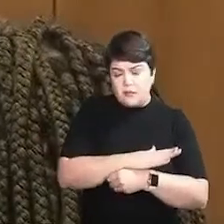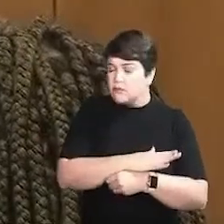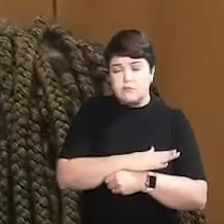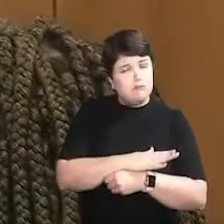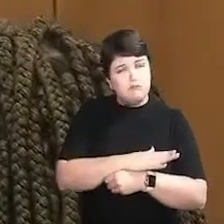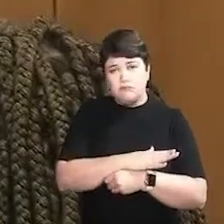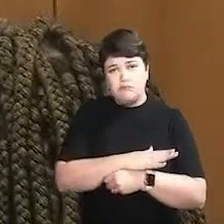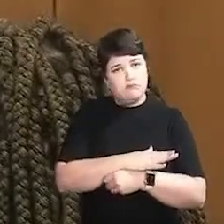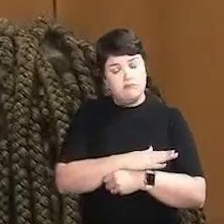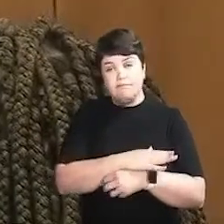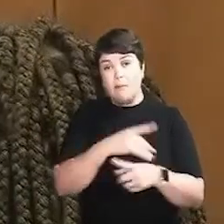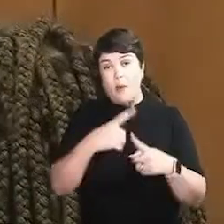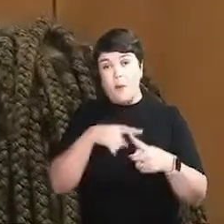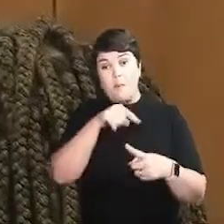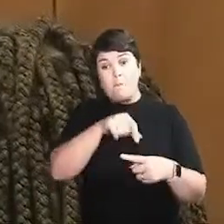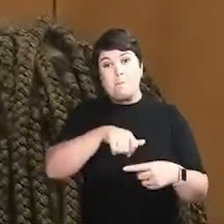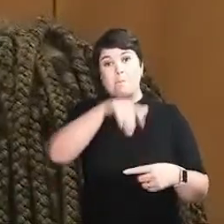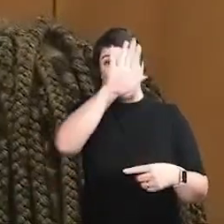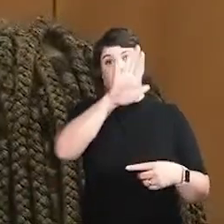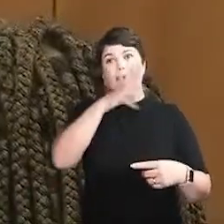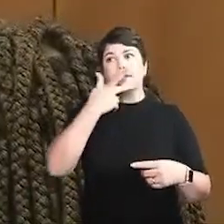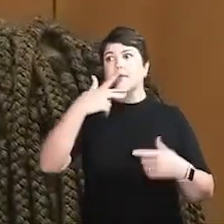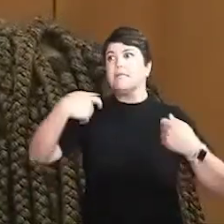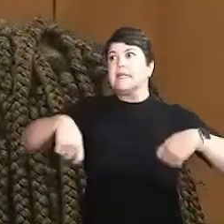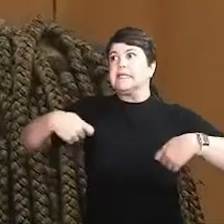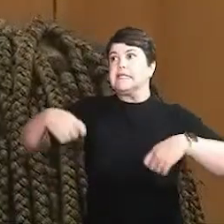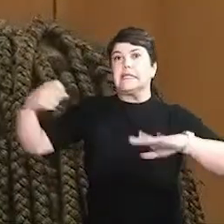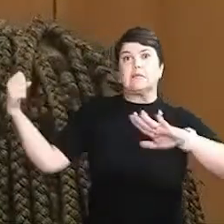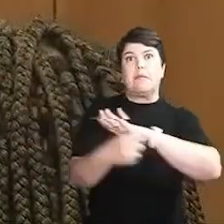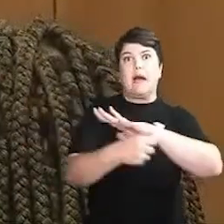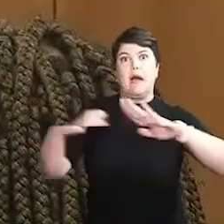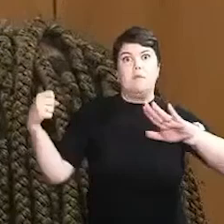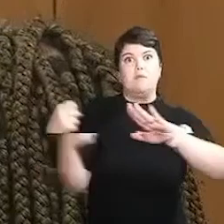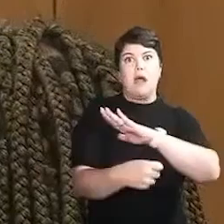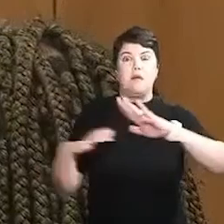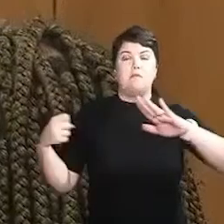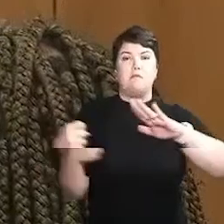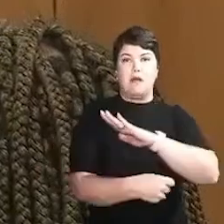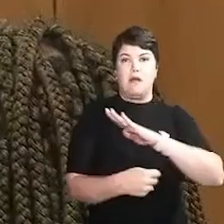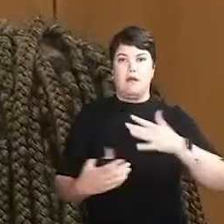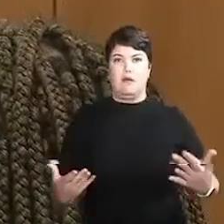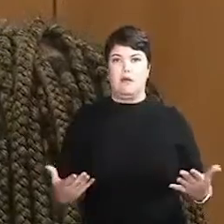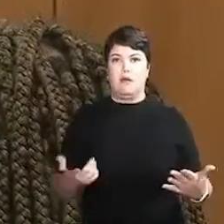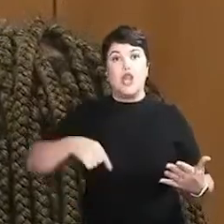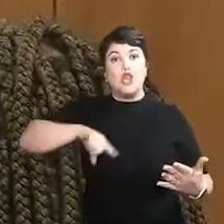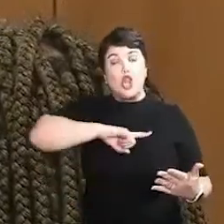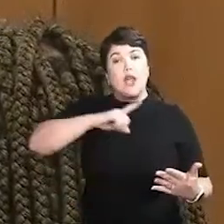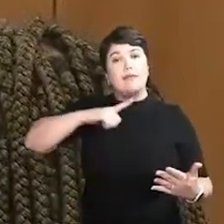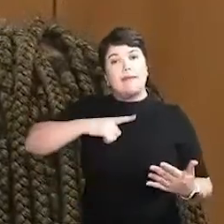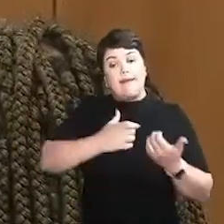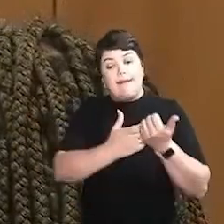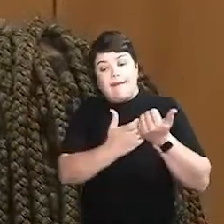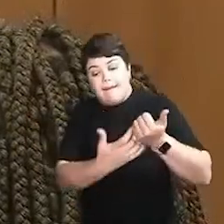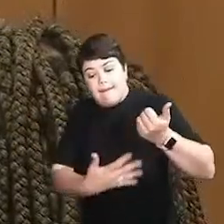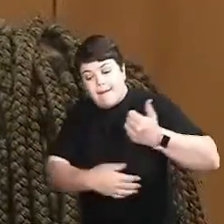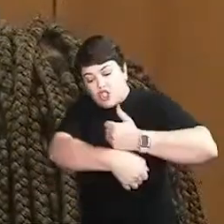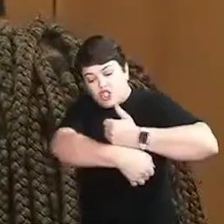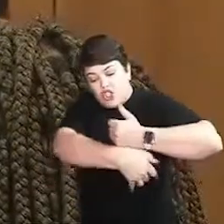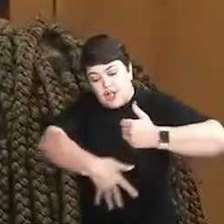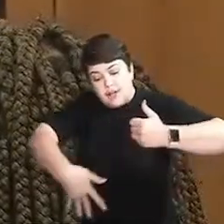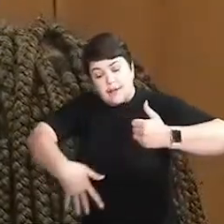não é porque elas são cada vez mais demandadas e nós temos como diretriz